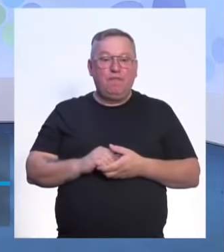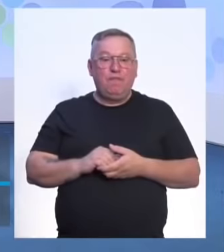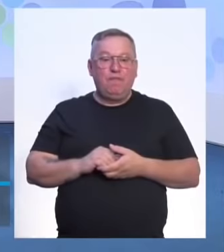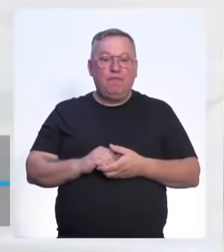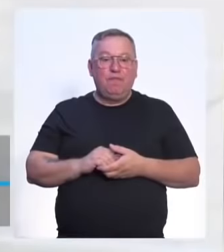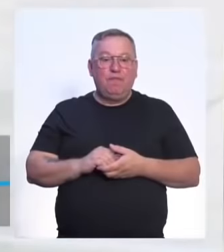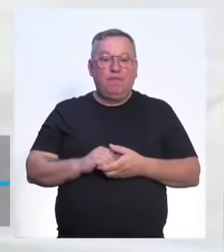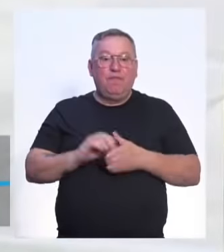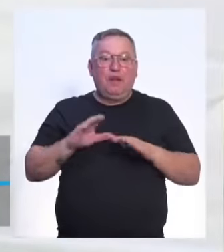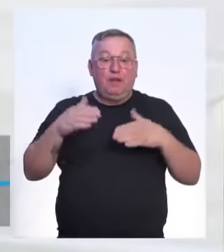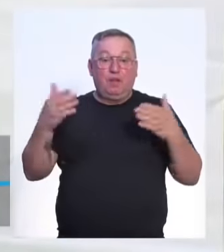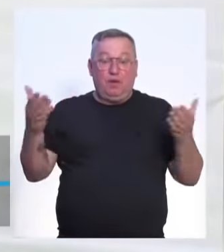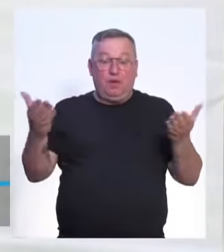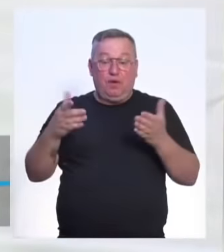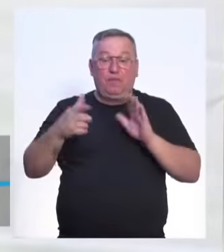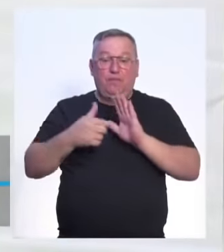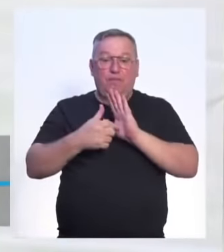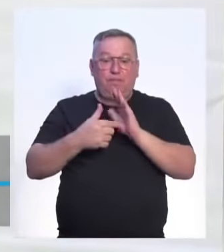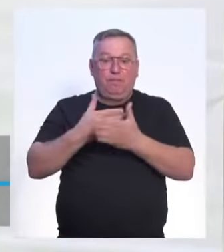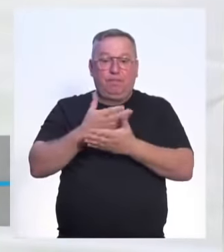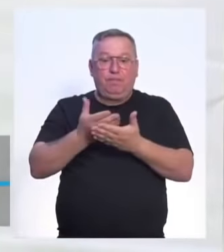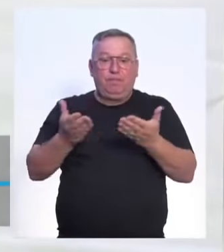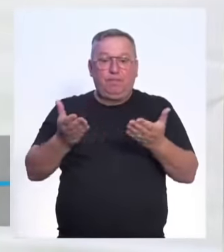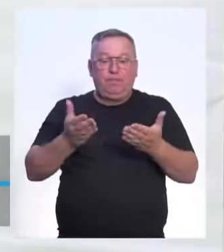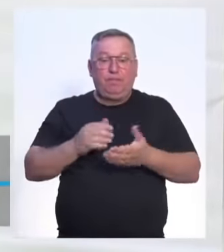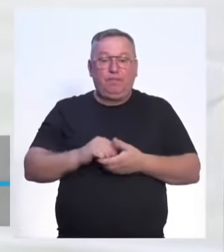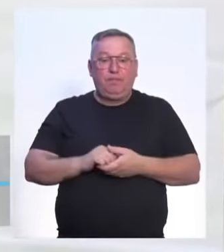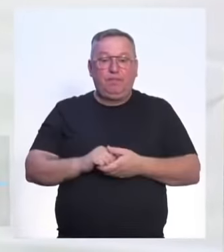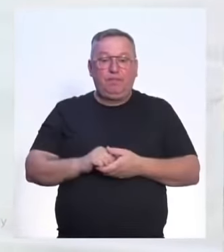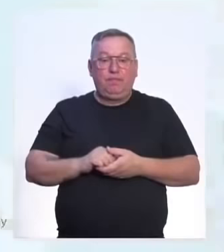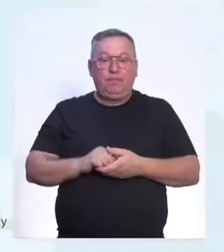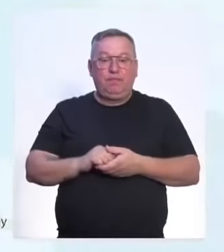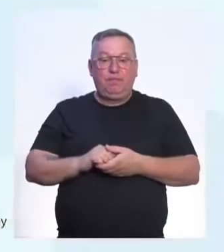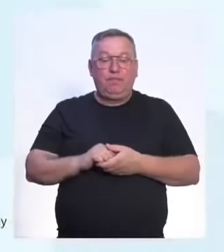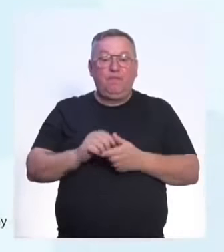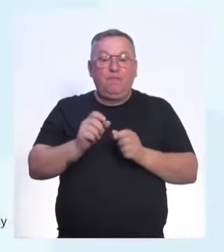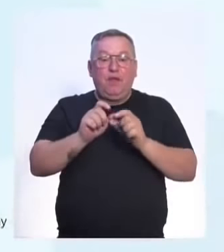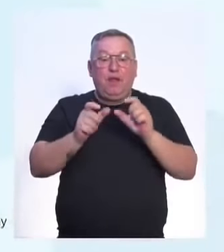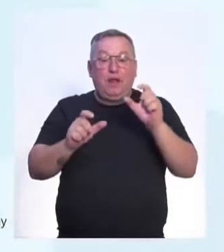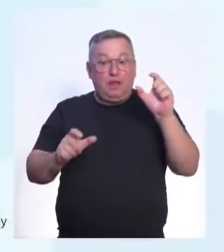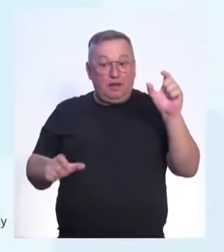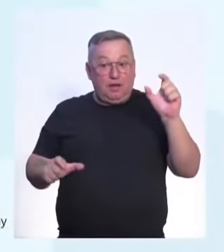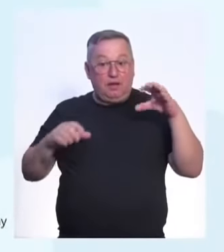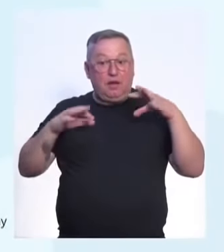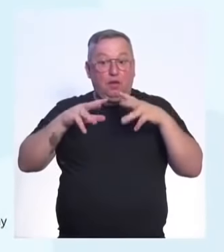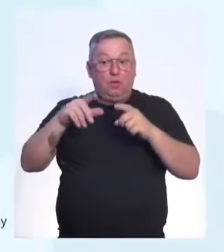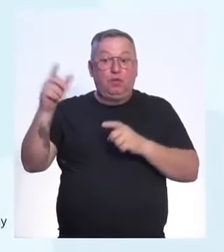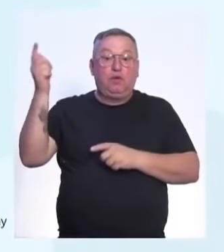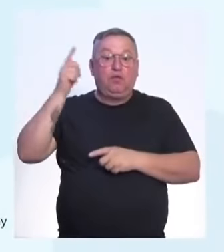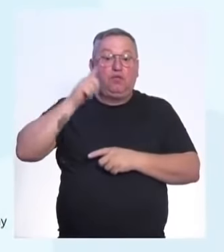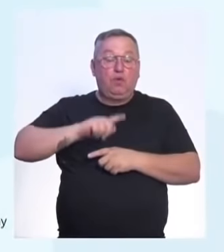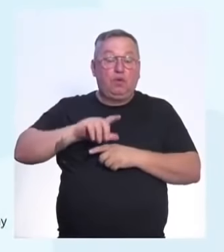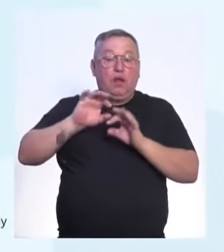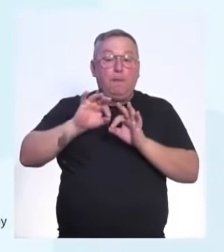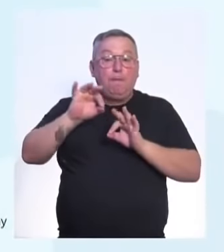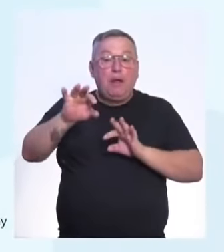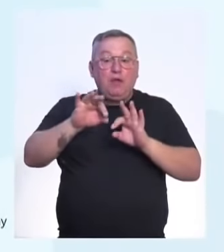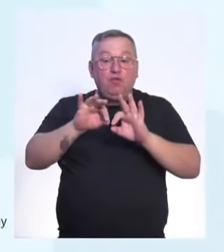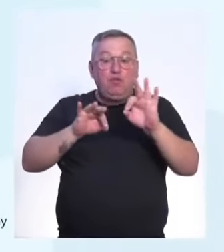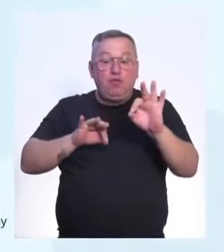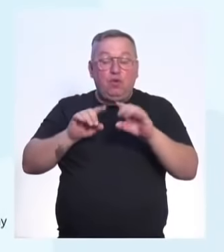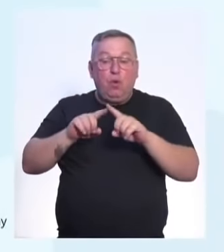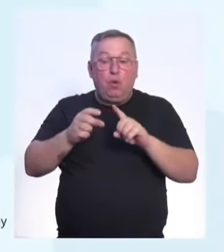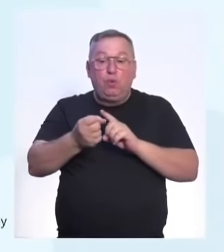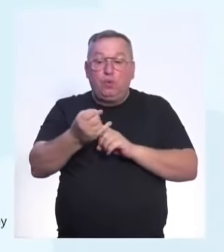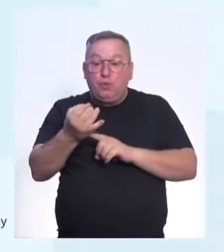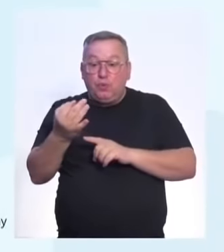Tá. Então, olha o que vai aparecer para vocês. Tá? Grandeza, como a gente sabe, é tudo que a gente consegue medir ou contar. A